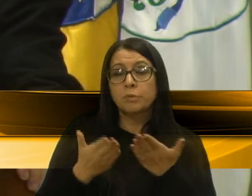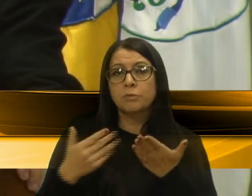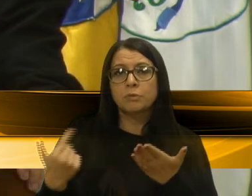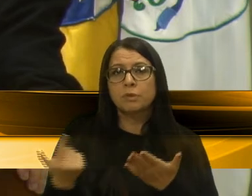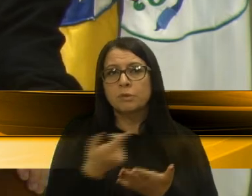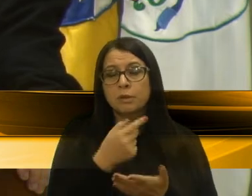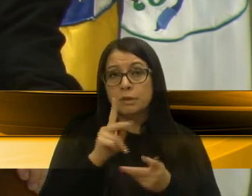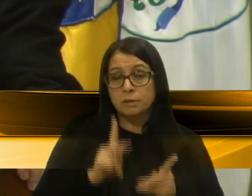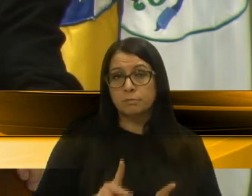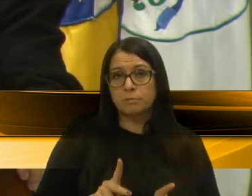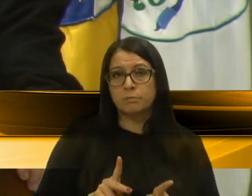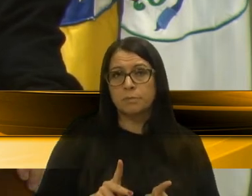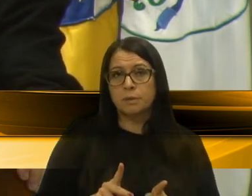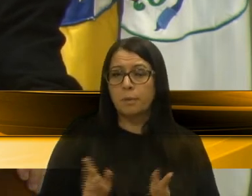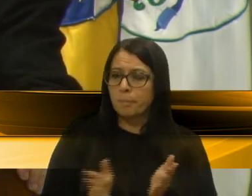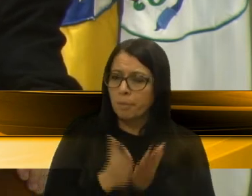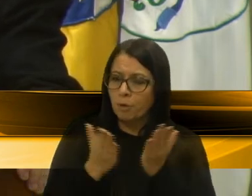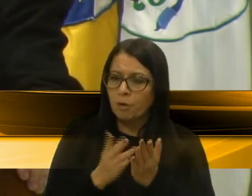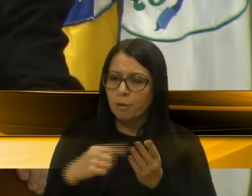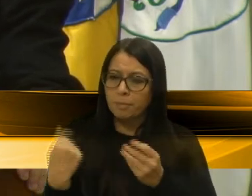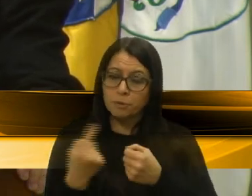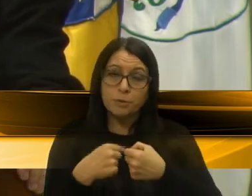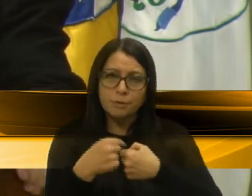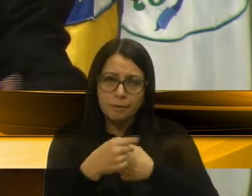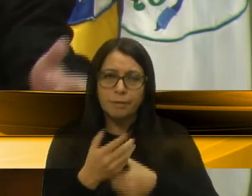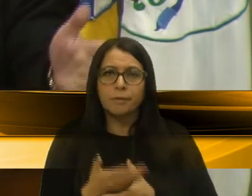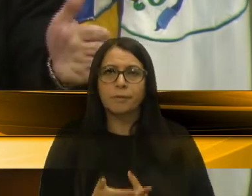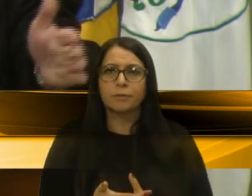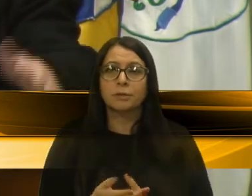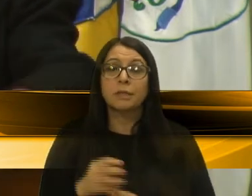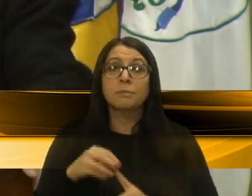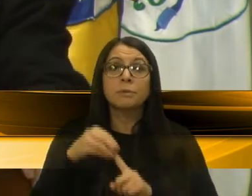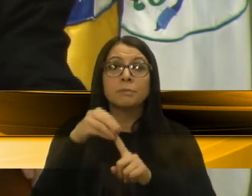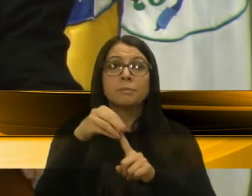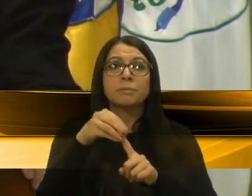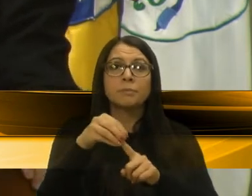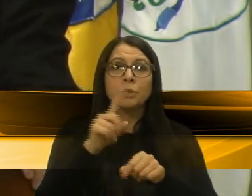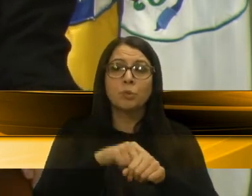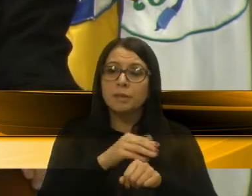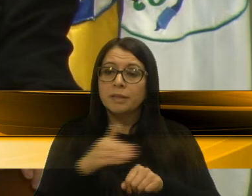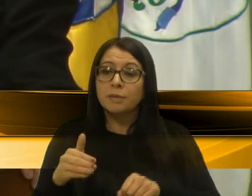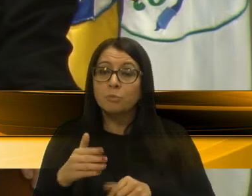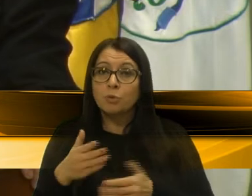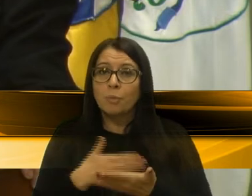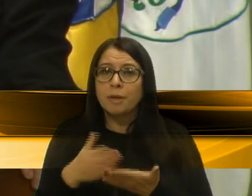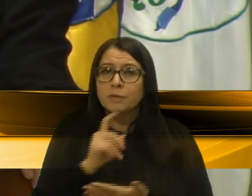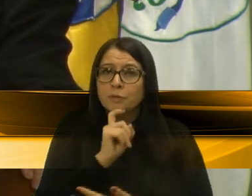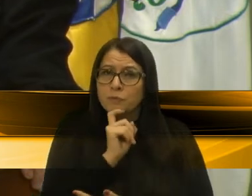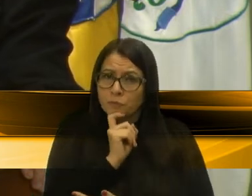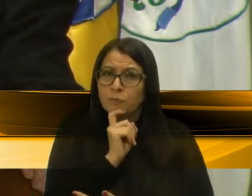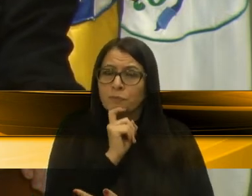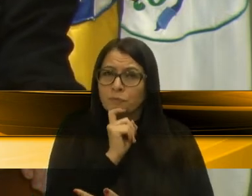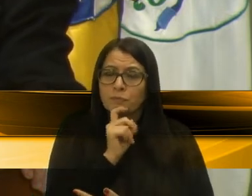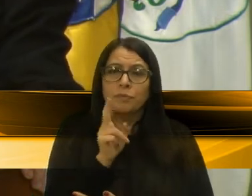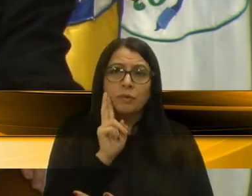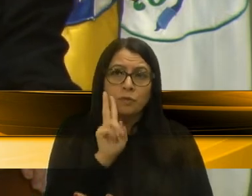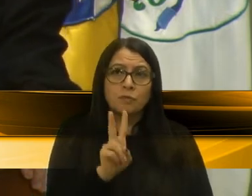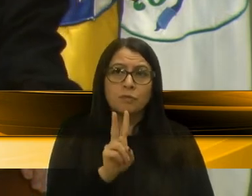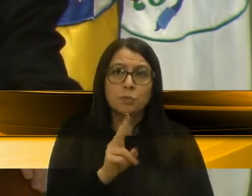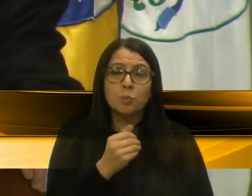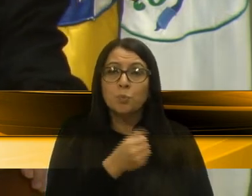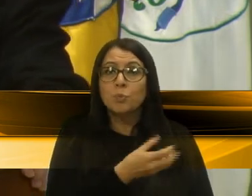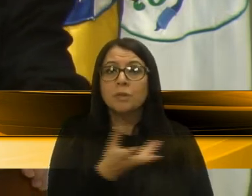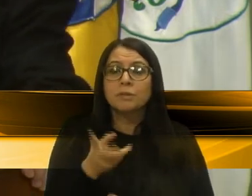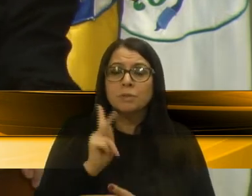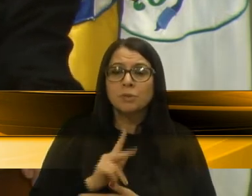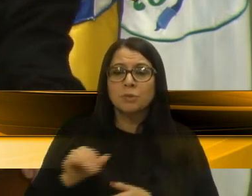pessoas pobres na cidade, principalmente num período de inverno, onde a gente vê quantas pessoas